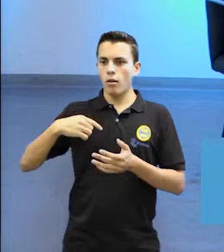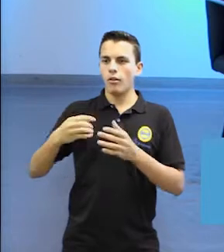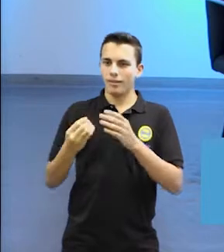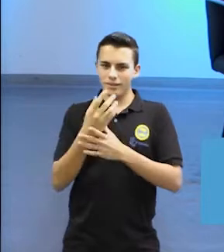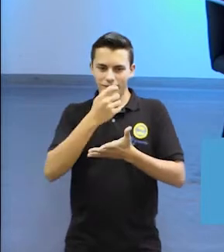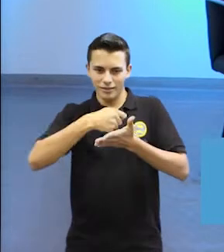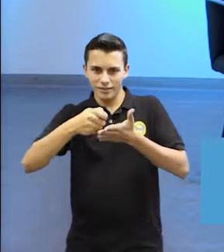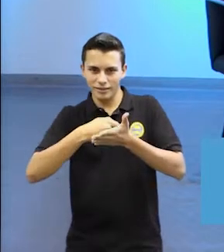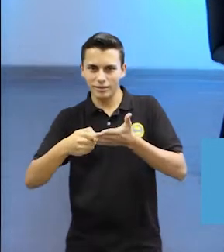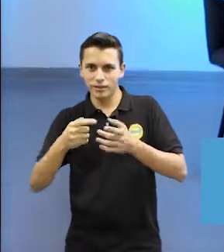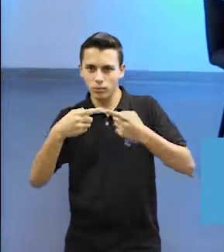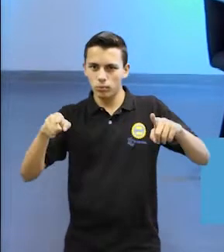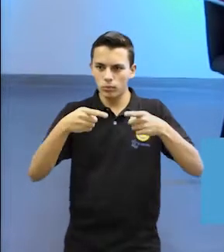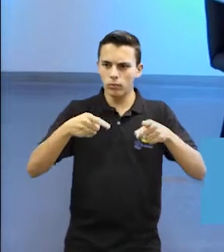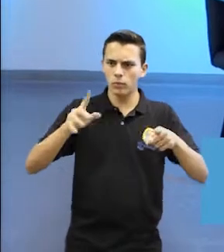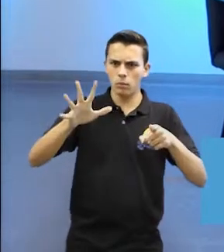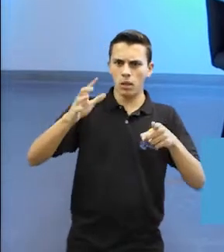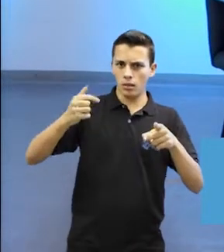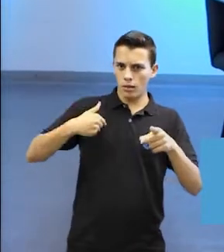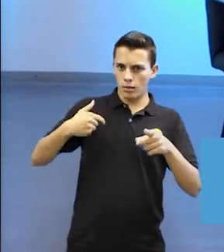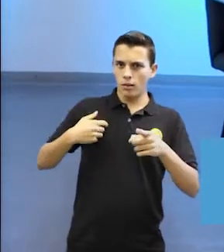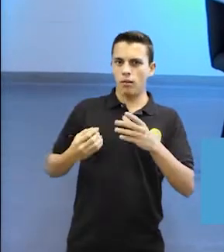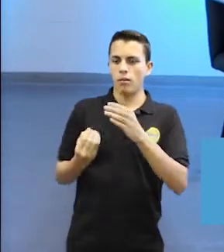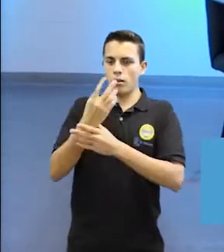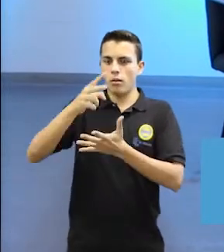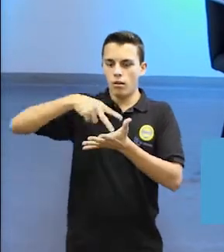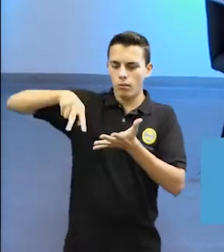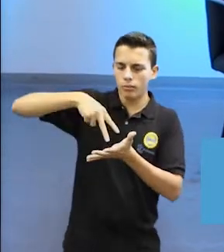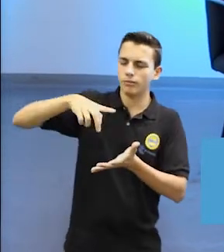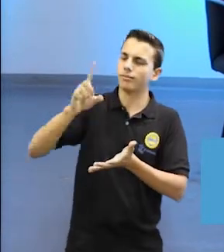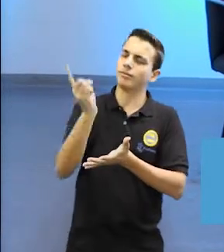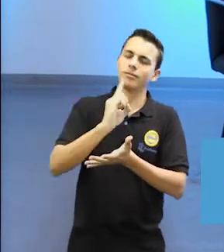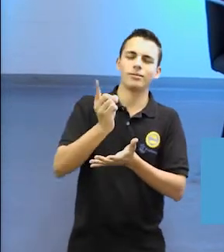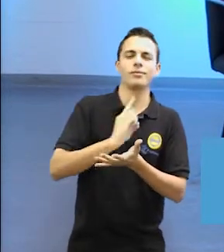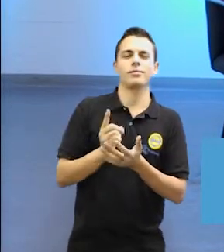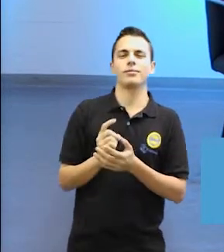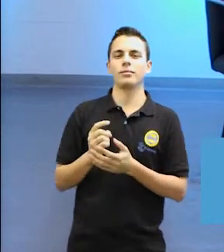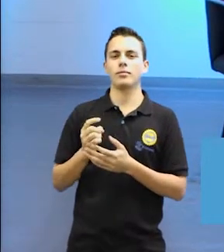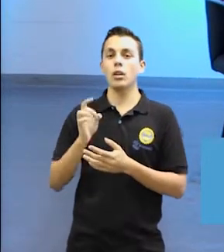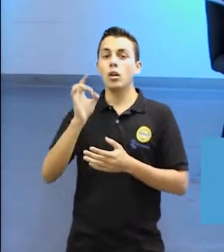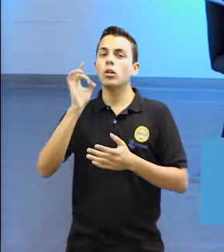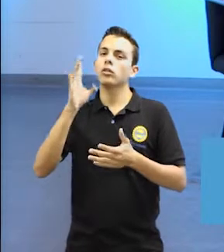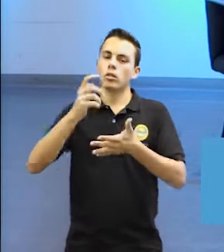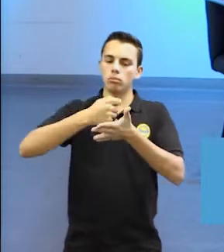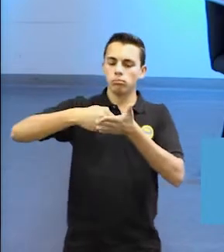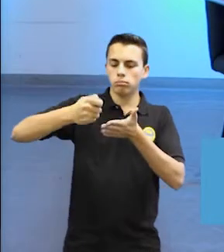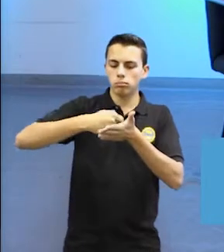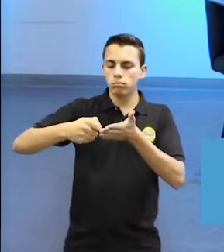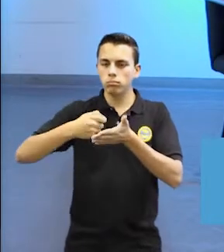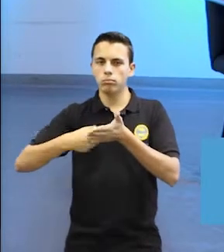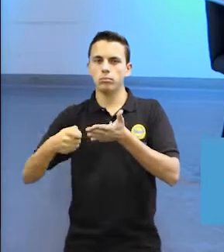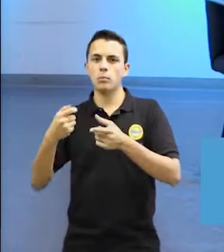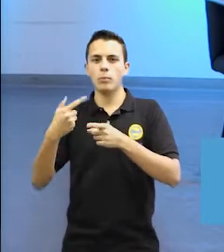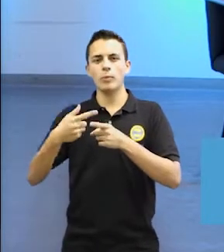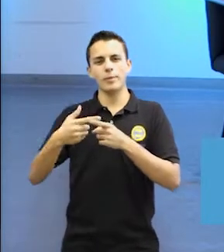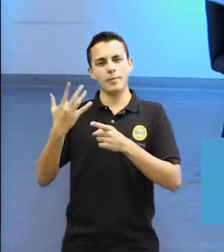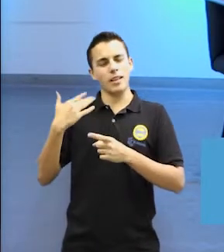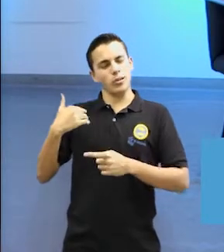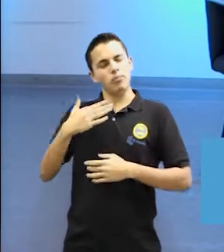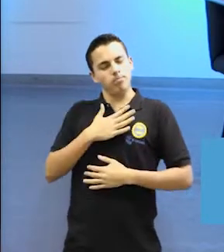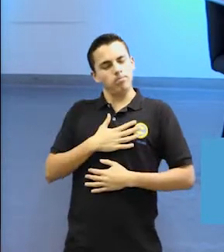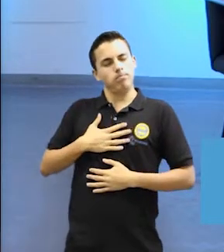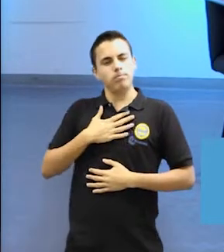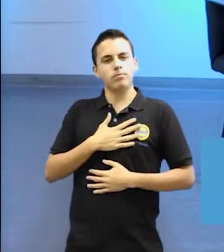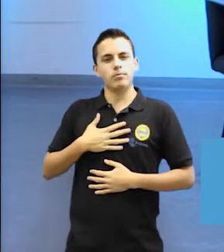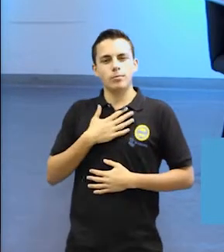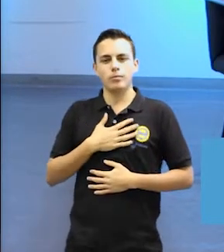eu não sou da área, então... Tá. Mas escrever, eu já venho a minha... esse meu gosto até por vida da educação,